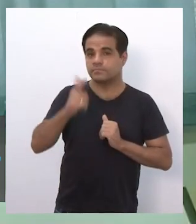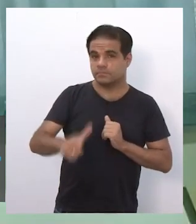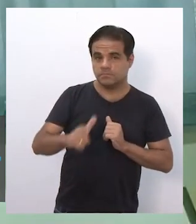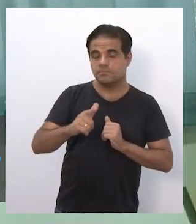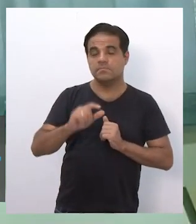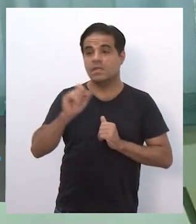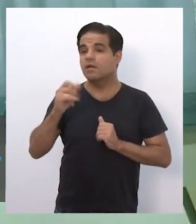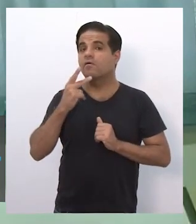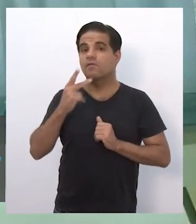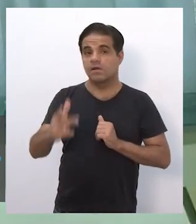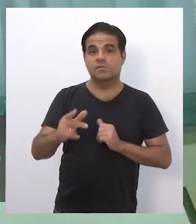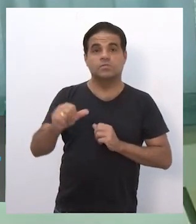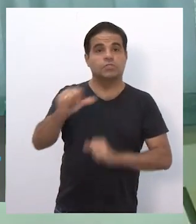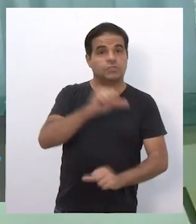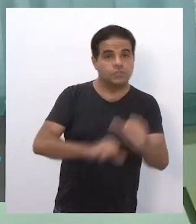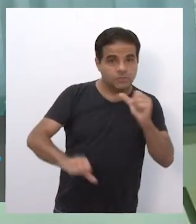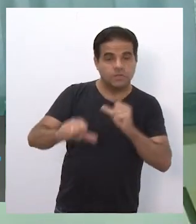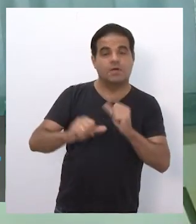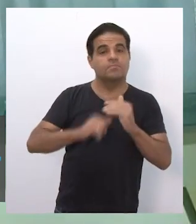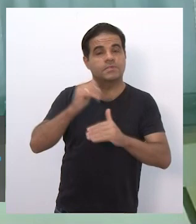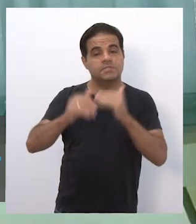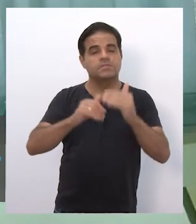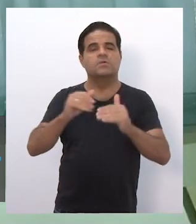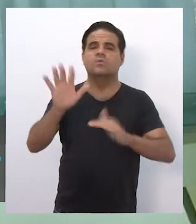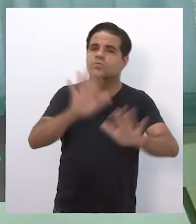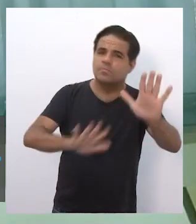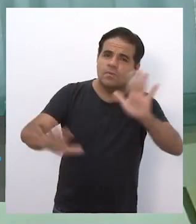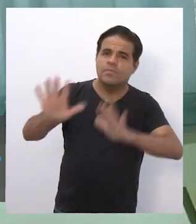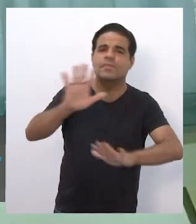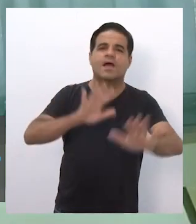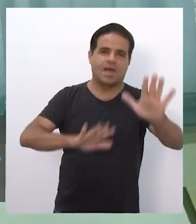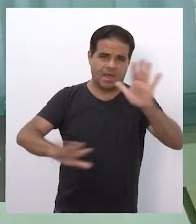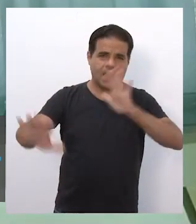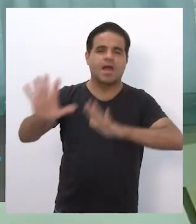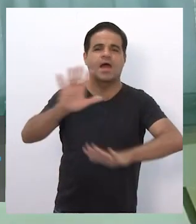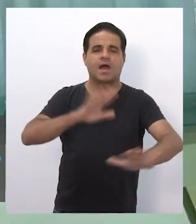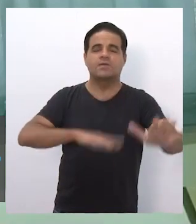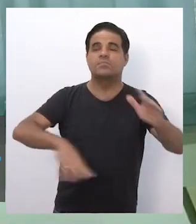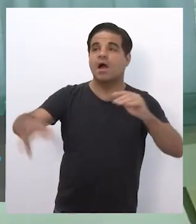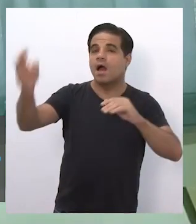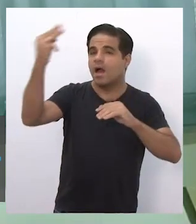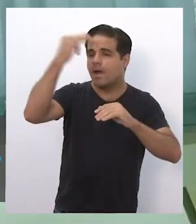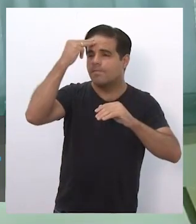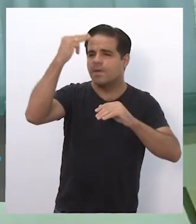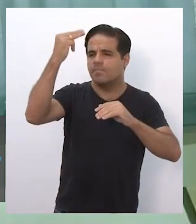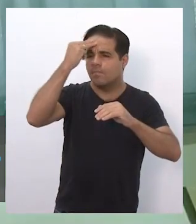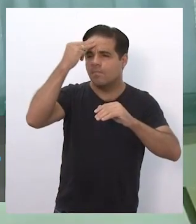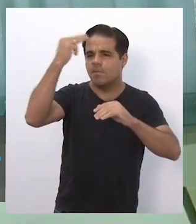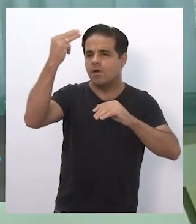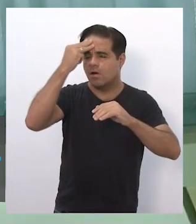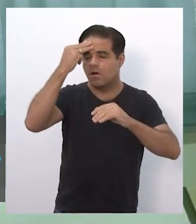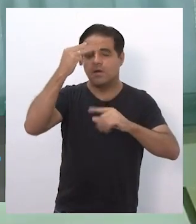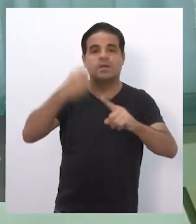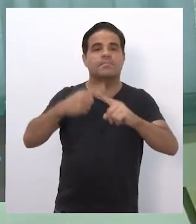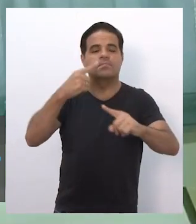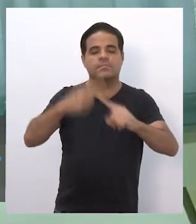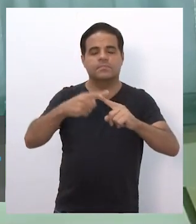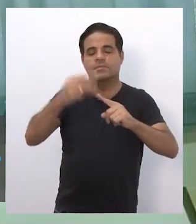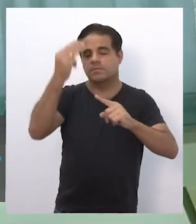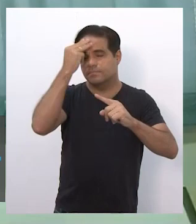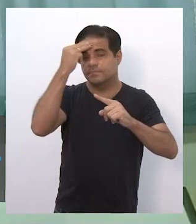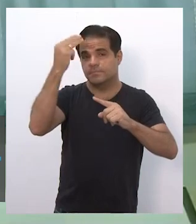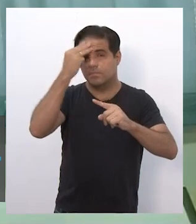Conforme ele falou de trocar o processador, você tem que tomar cuidado também com relação à memória, porque as memórias também